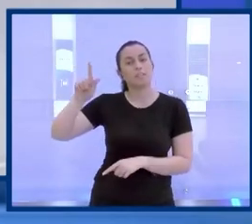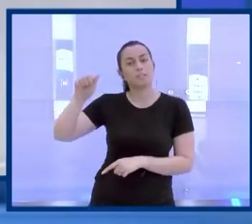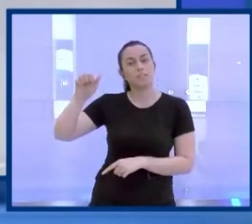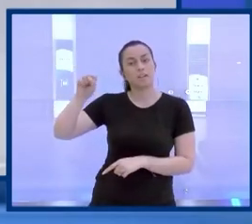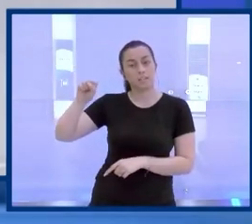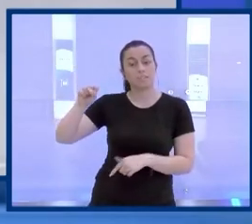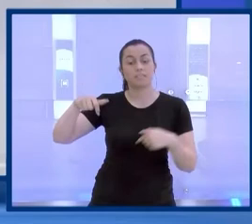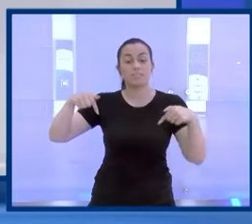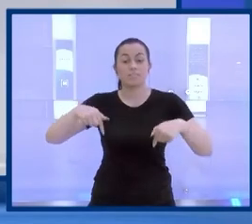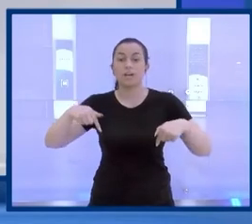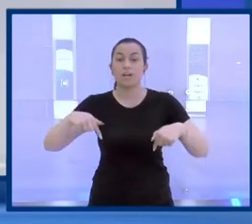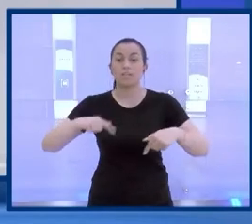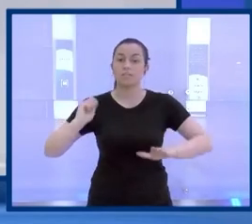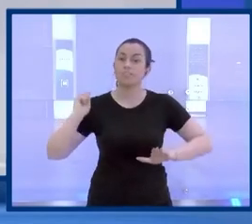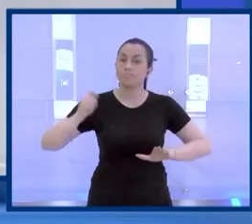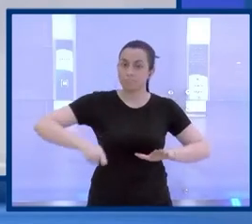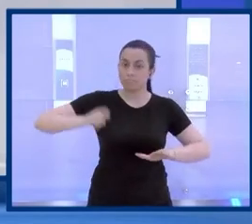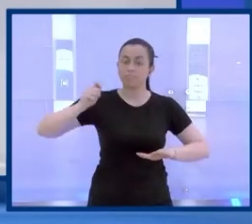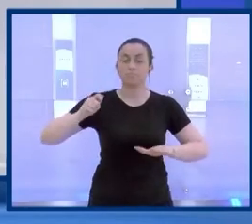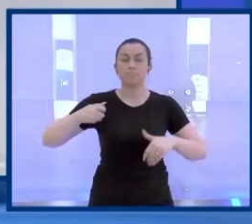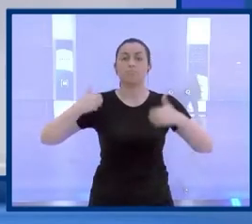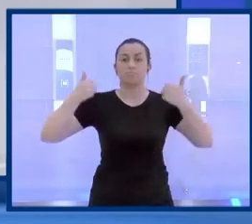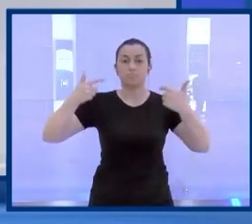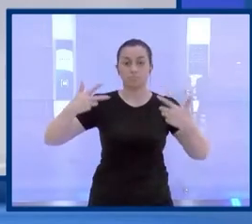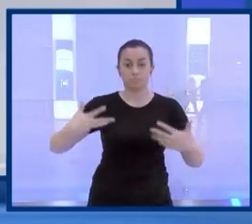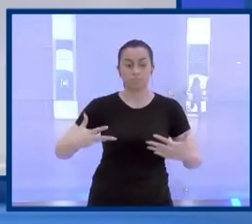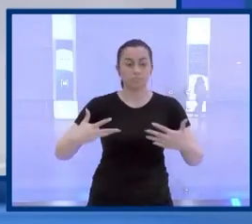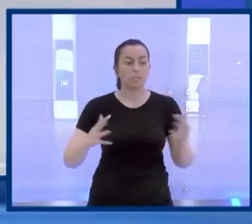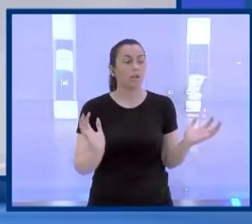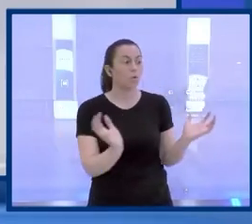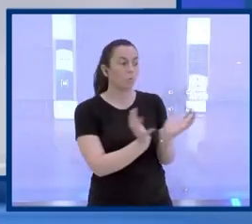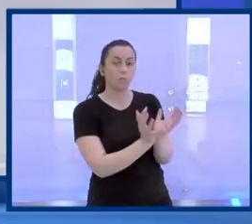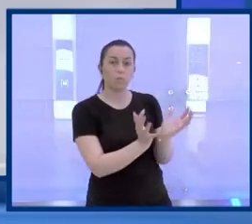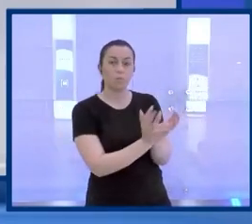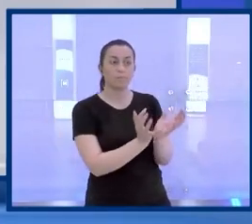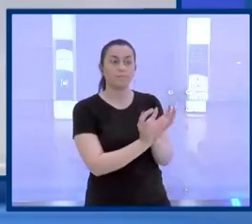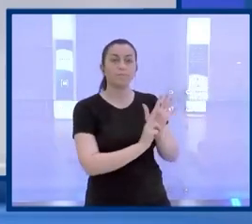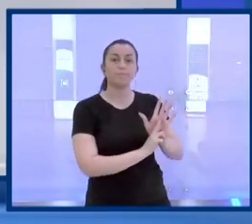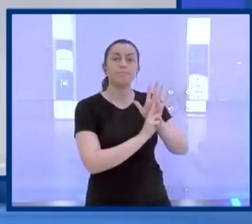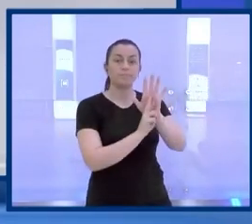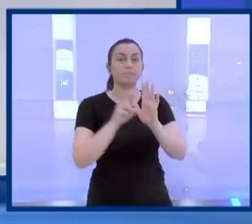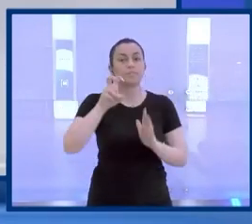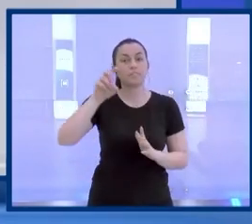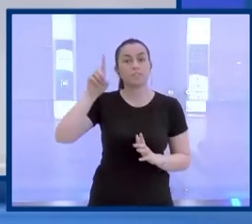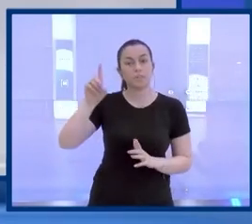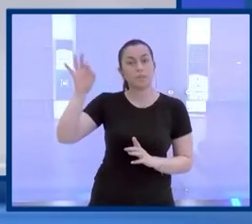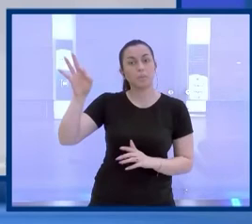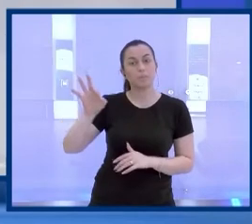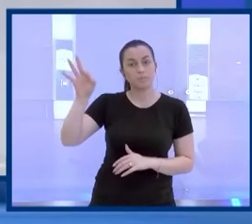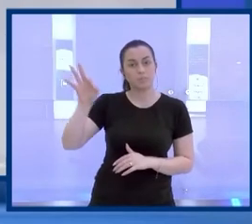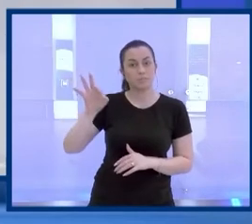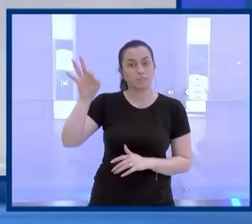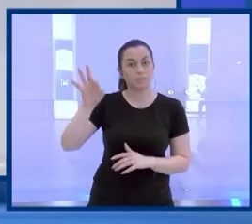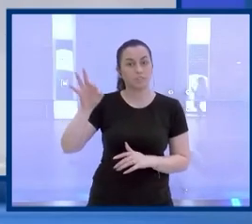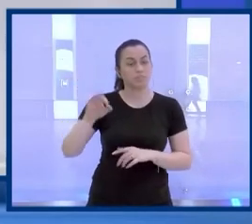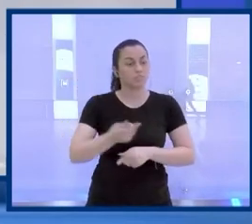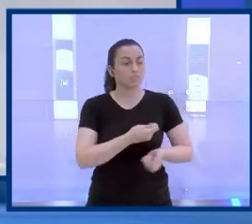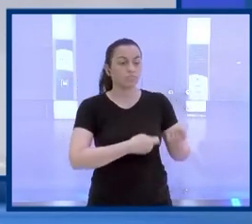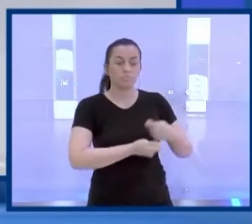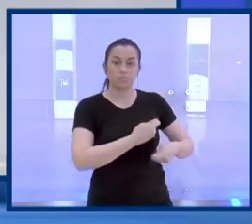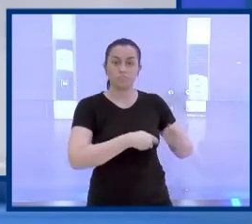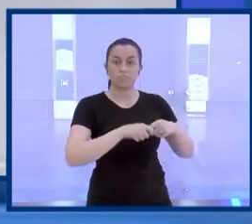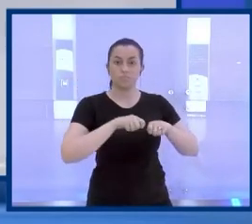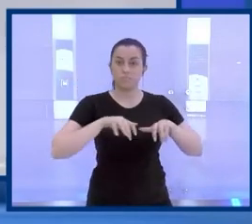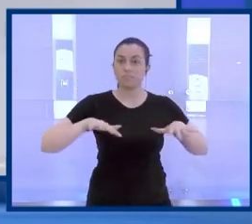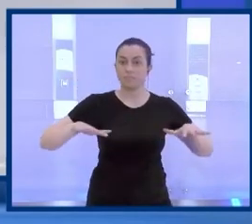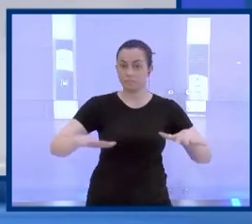leilão destinado à alienação das alienações da companhia, que representam 51% do capital da distribuidora.